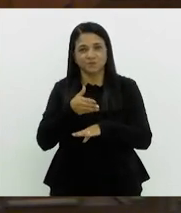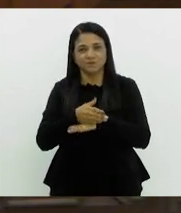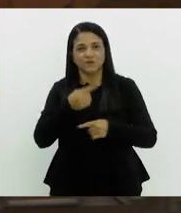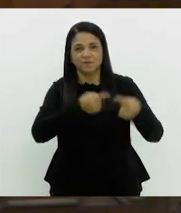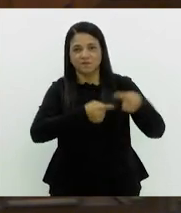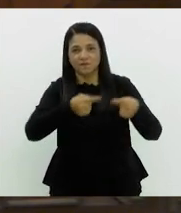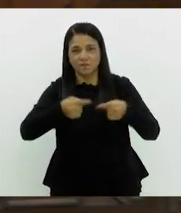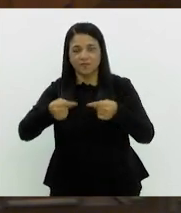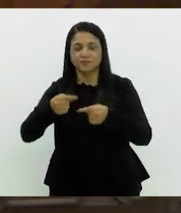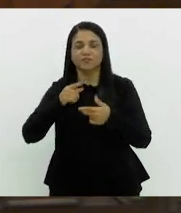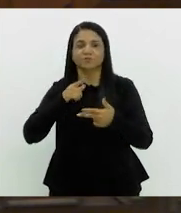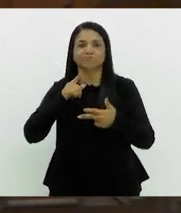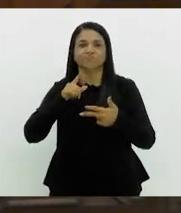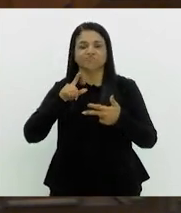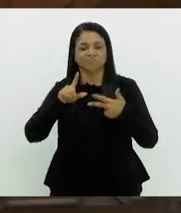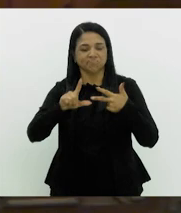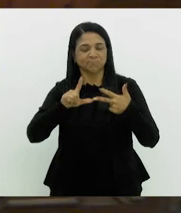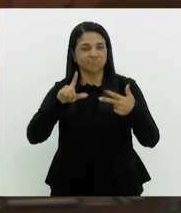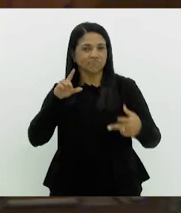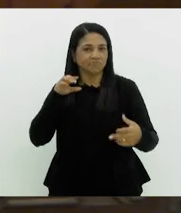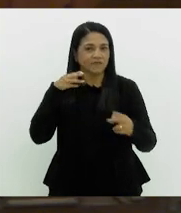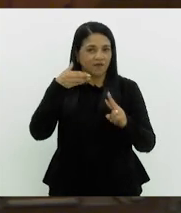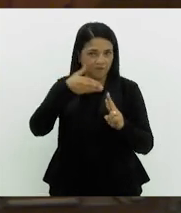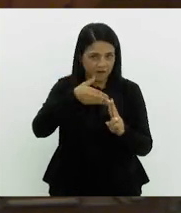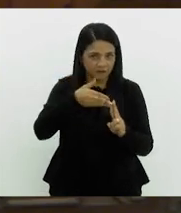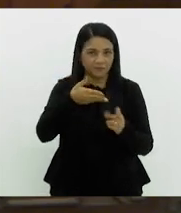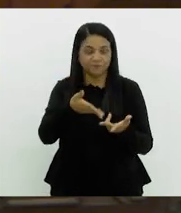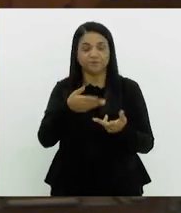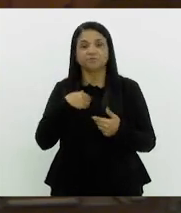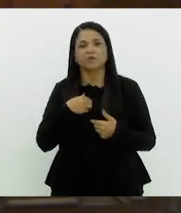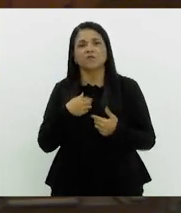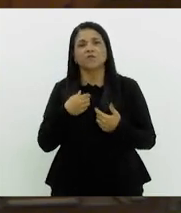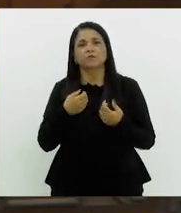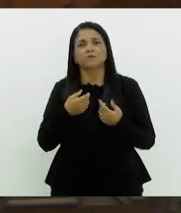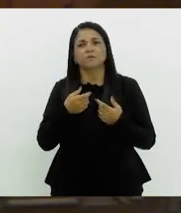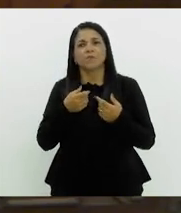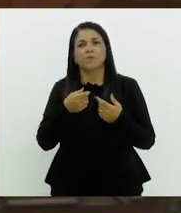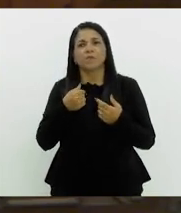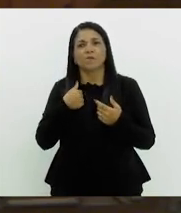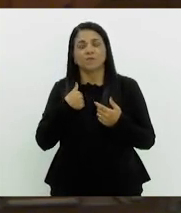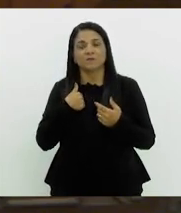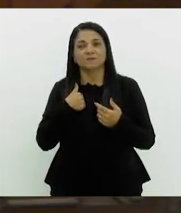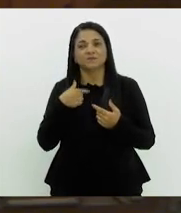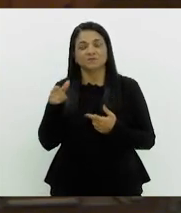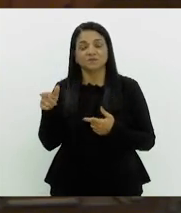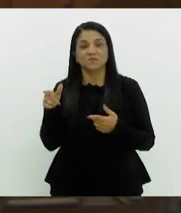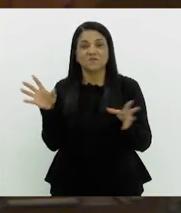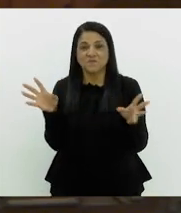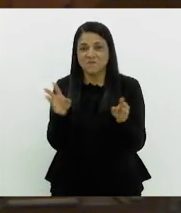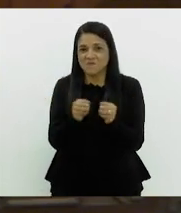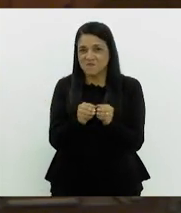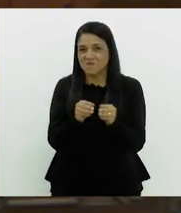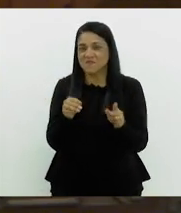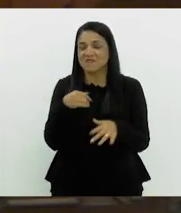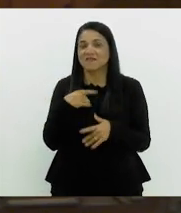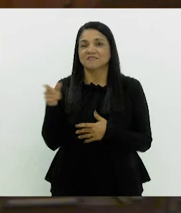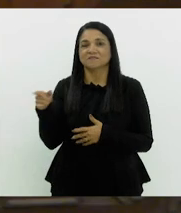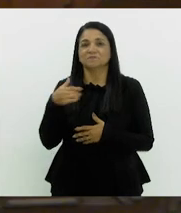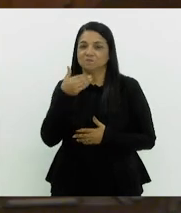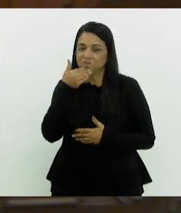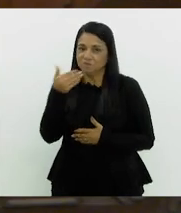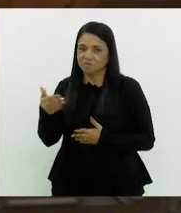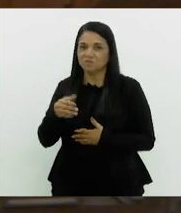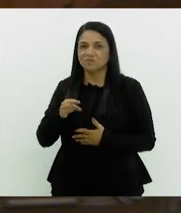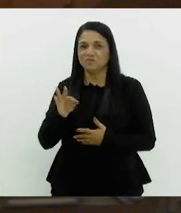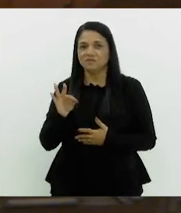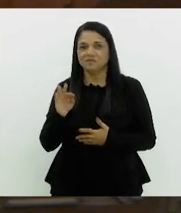ao Poder Legislativo. Eu vou fazer uma breve apresentação, me coube aqui a pedido do nosso querido Dante, falar um pouco